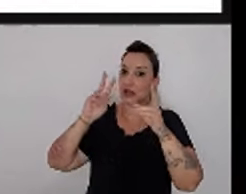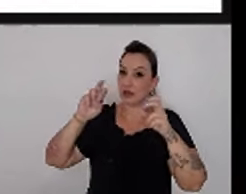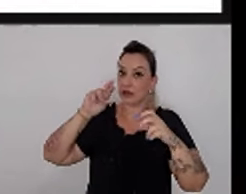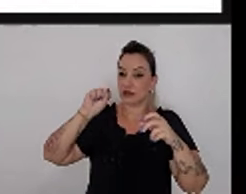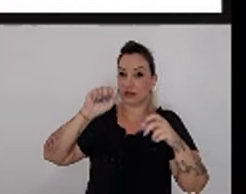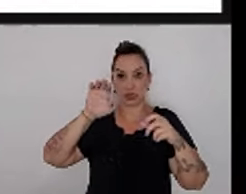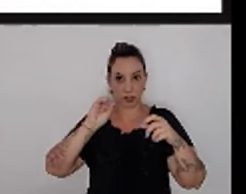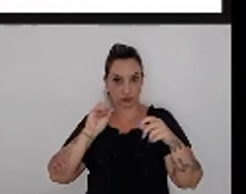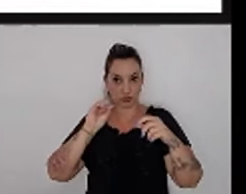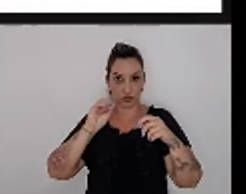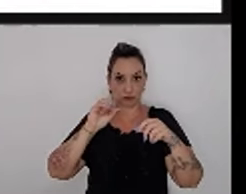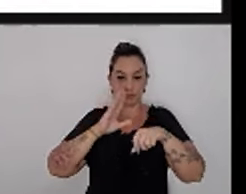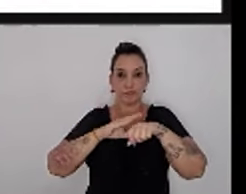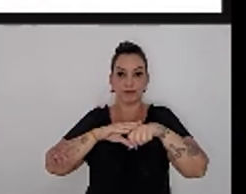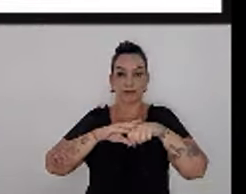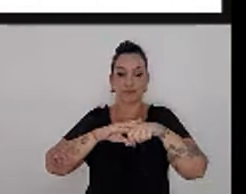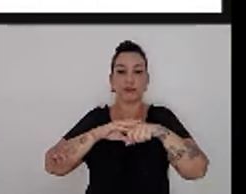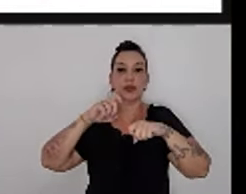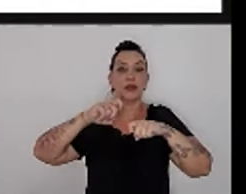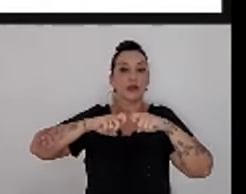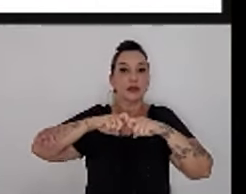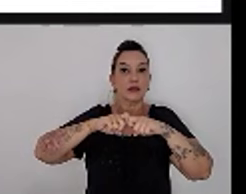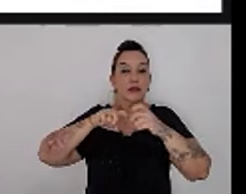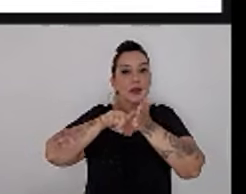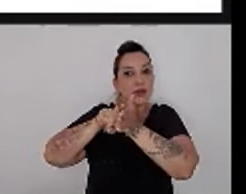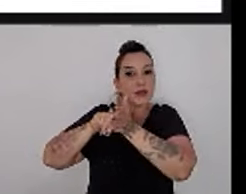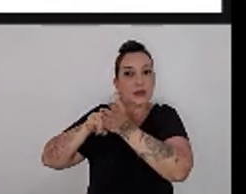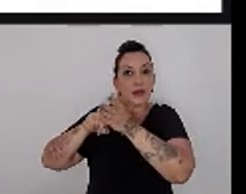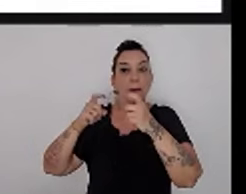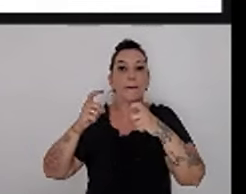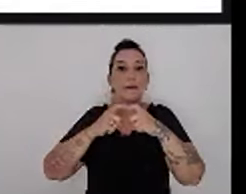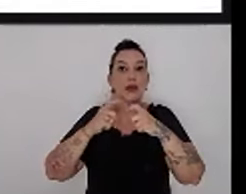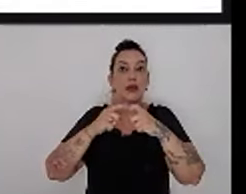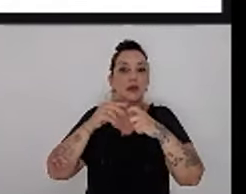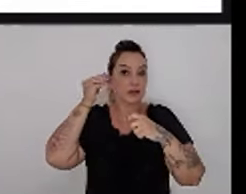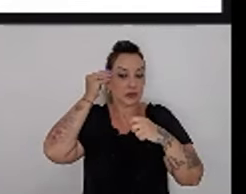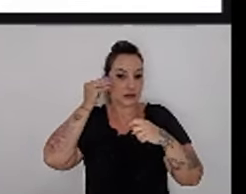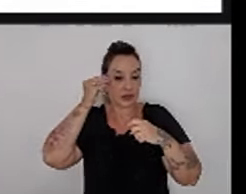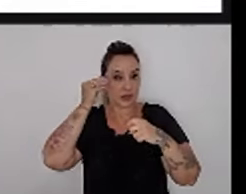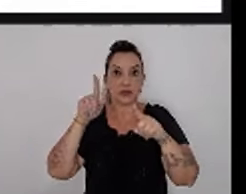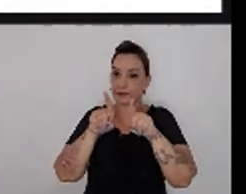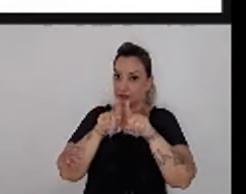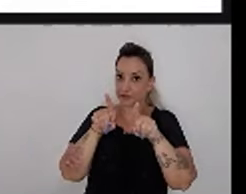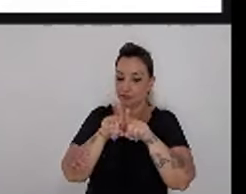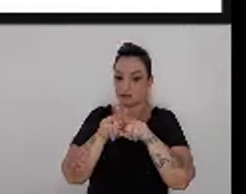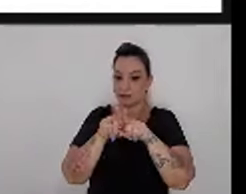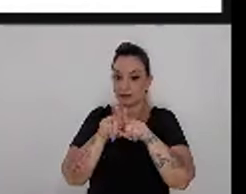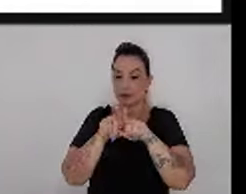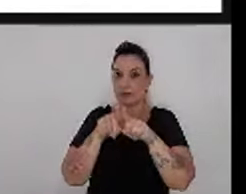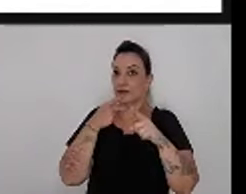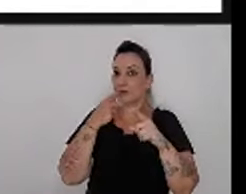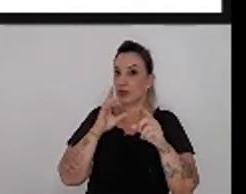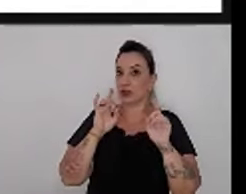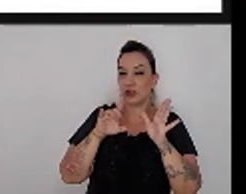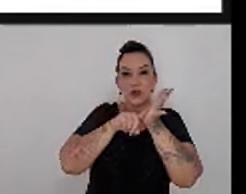sexo, produzidas pela sexologia, pela medicina, pela psiquiatria. Também não